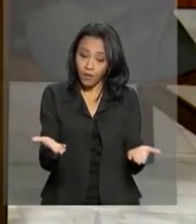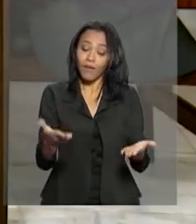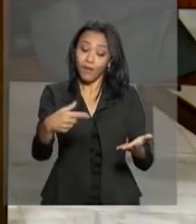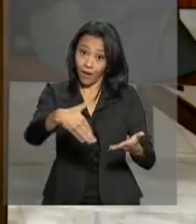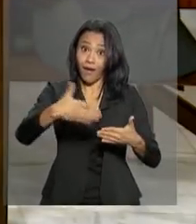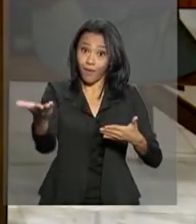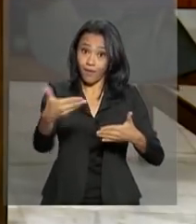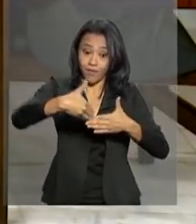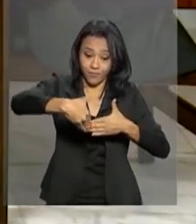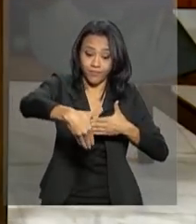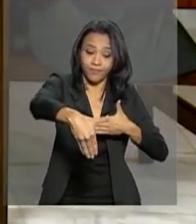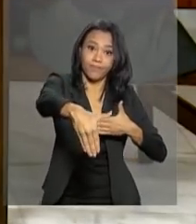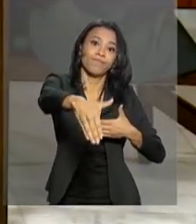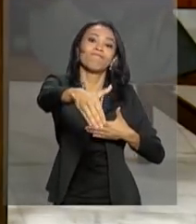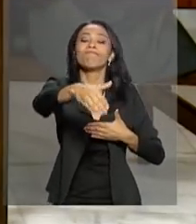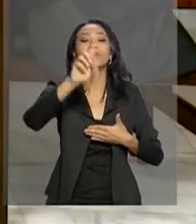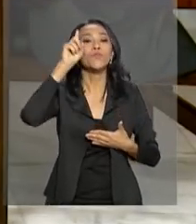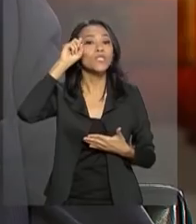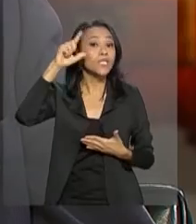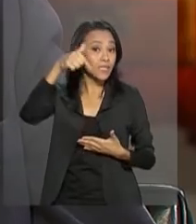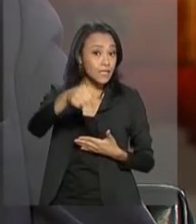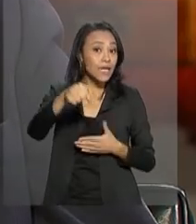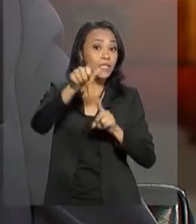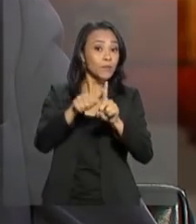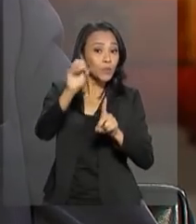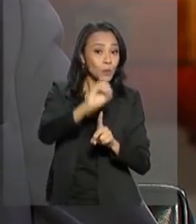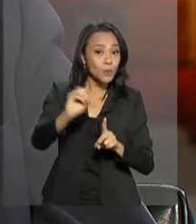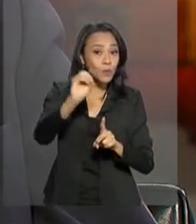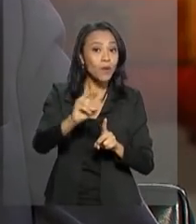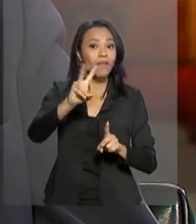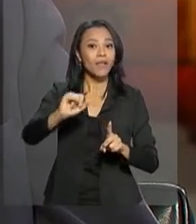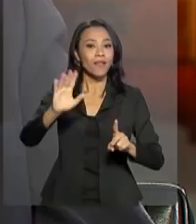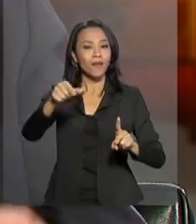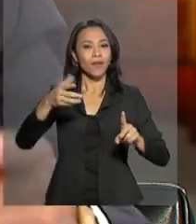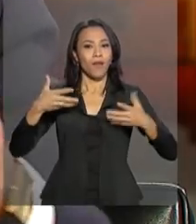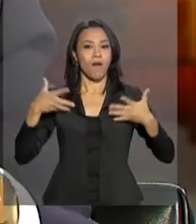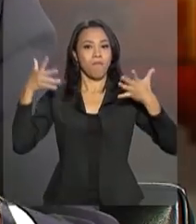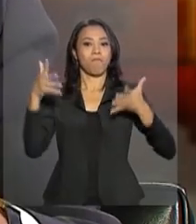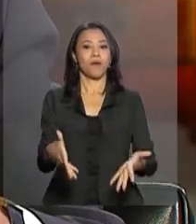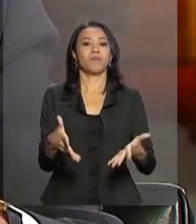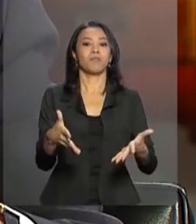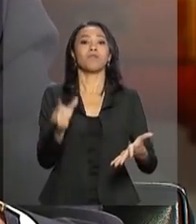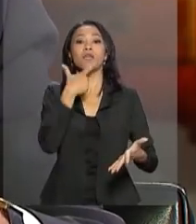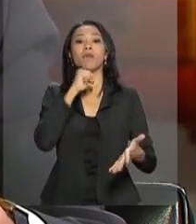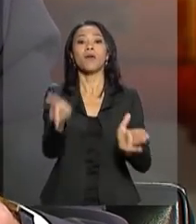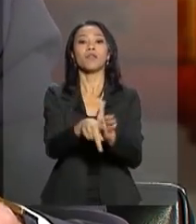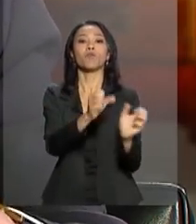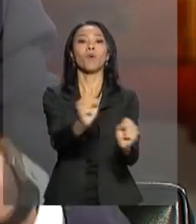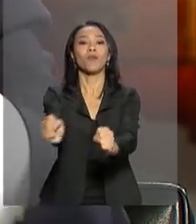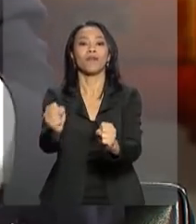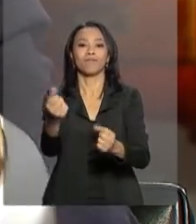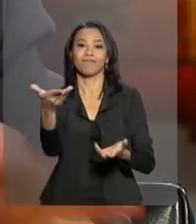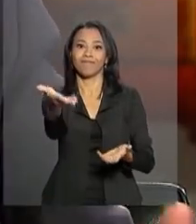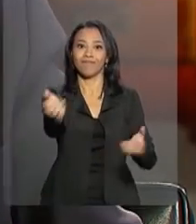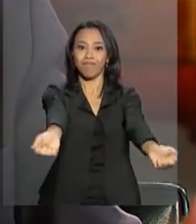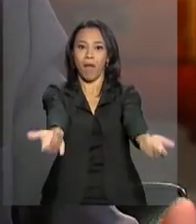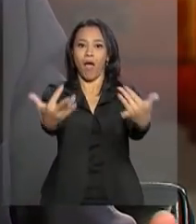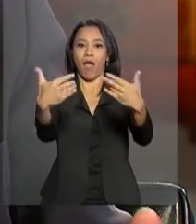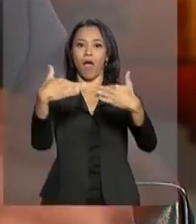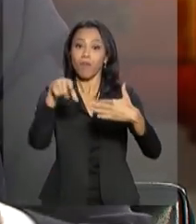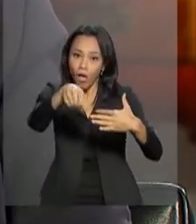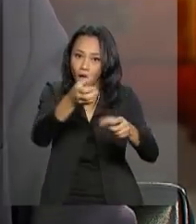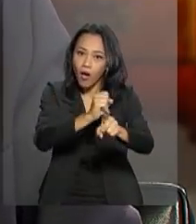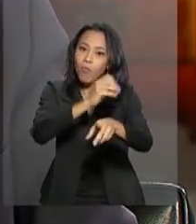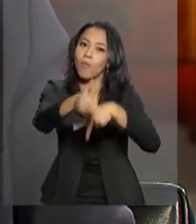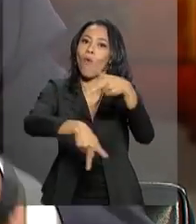exatamente nas eleições do dia 7 de outubro, nós vamos ter a manifestação daquele que é dono do poder. Até eu aproveito para dizer,